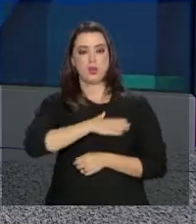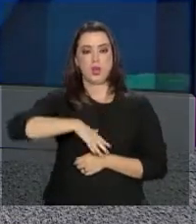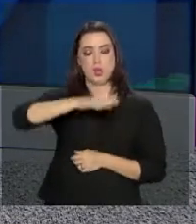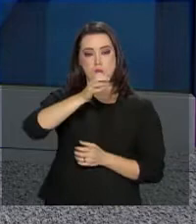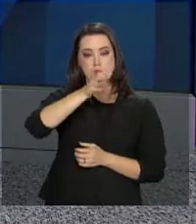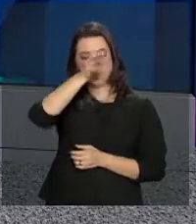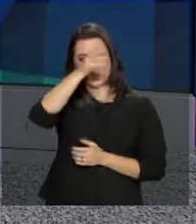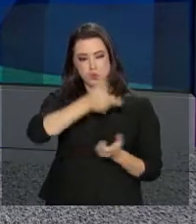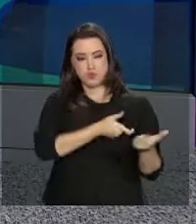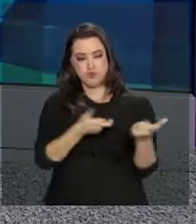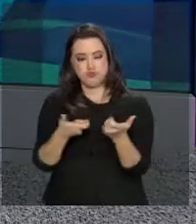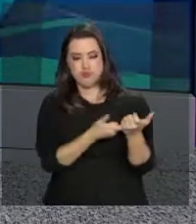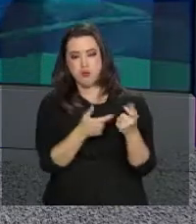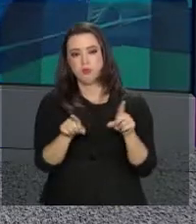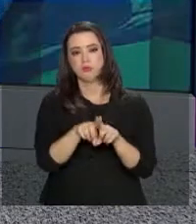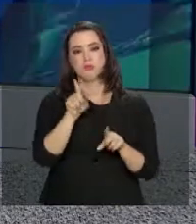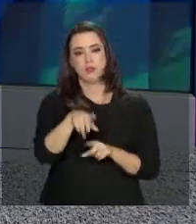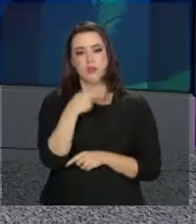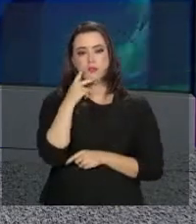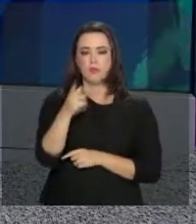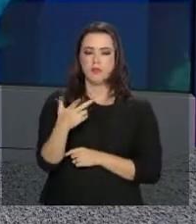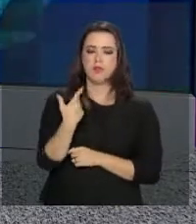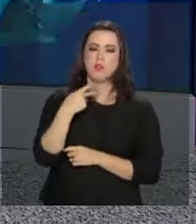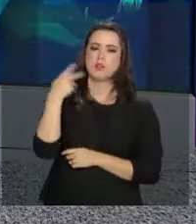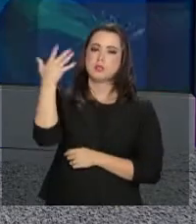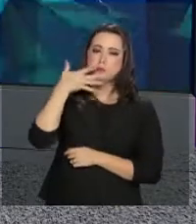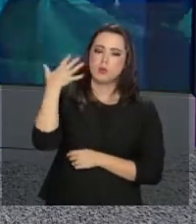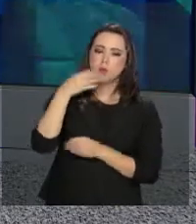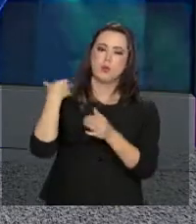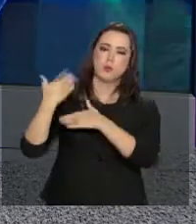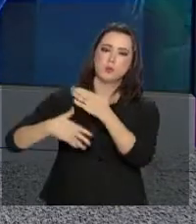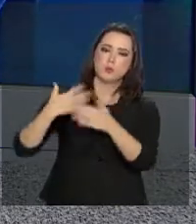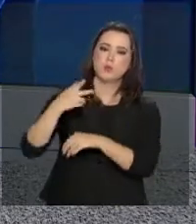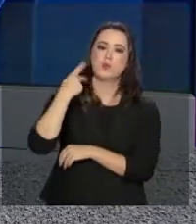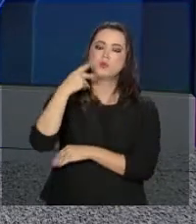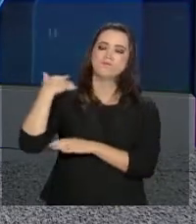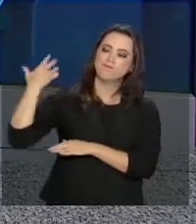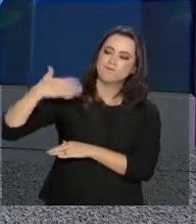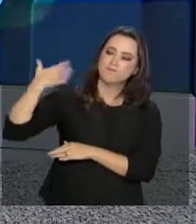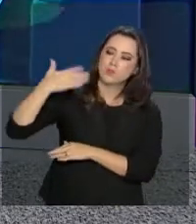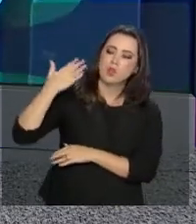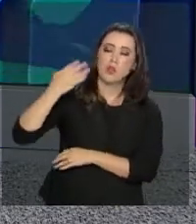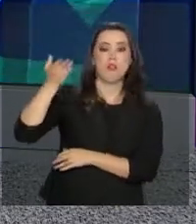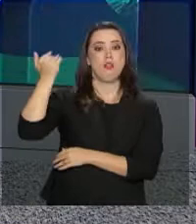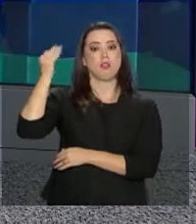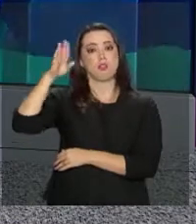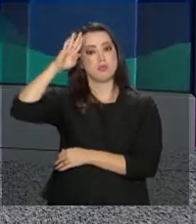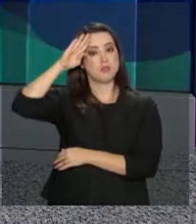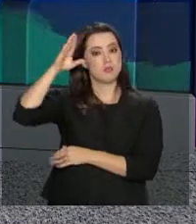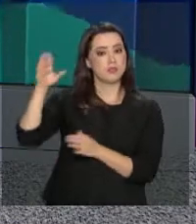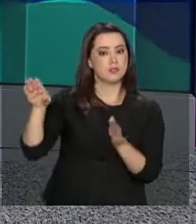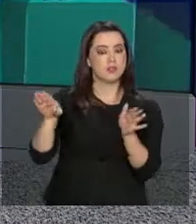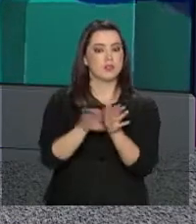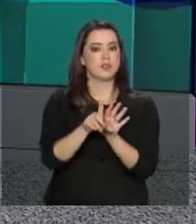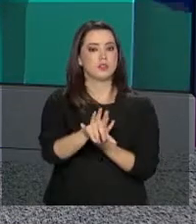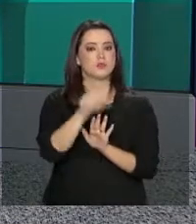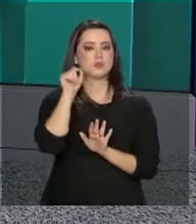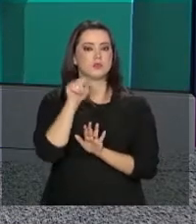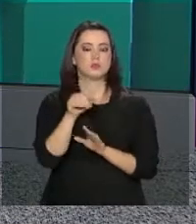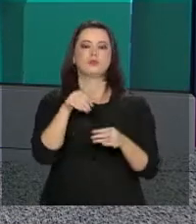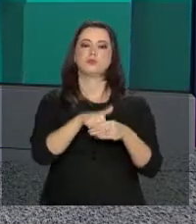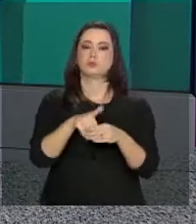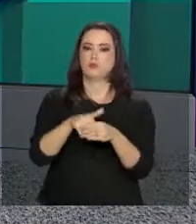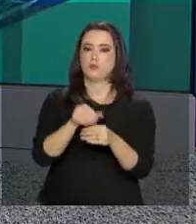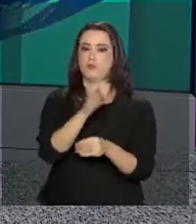e outros convidados bolsonaro fez um pequeno relato da trajetória dele desde a época do exército até a decisão de concorrer às